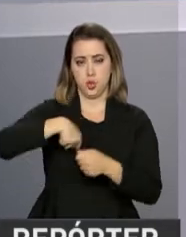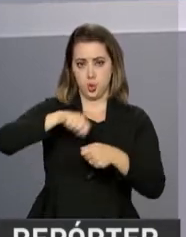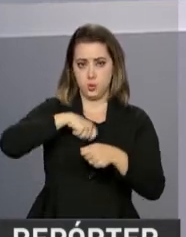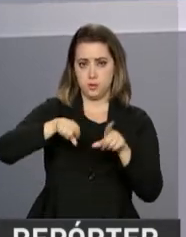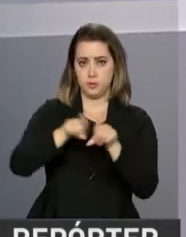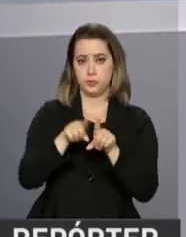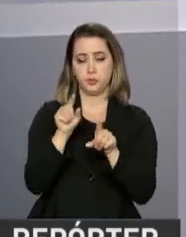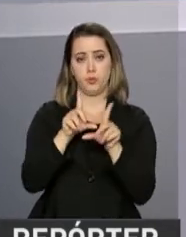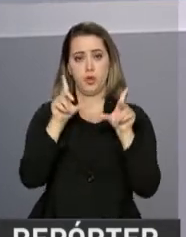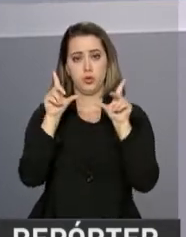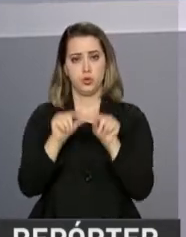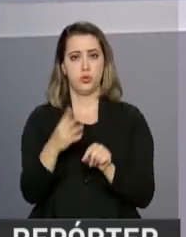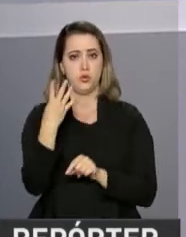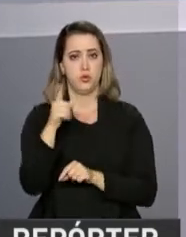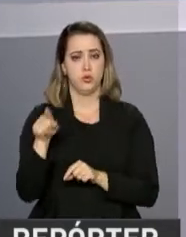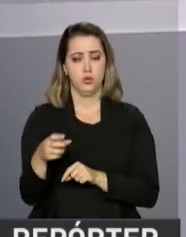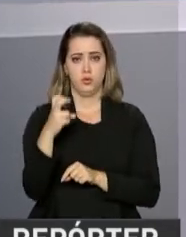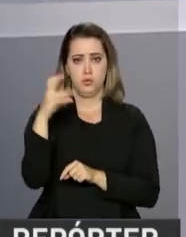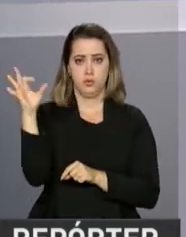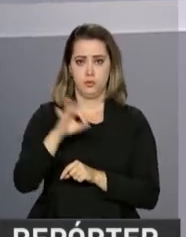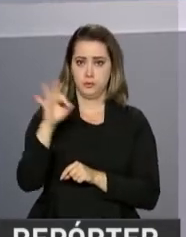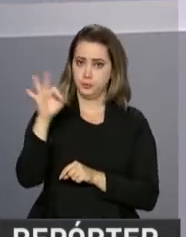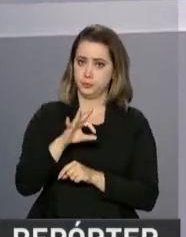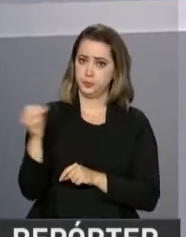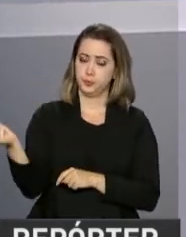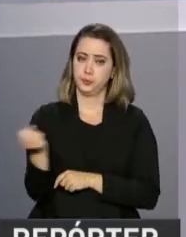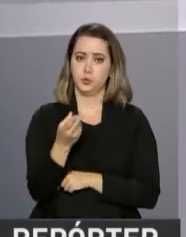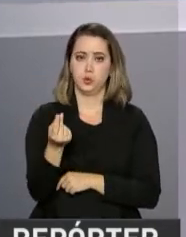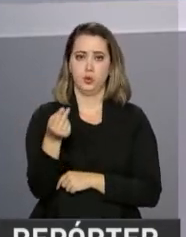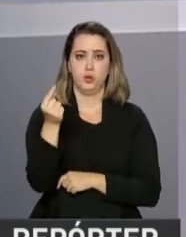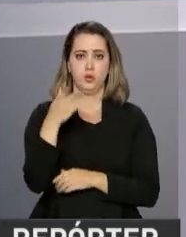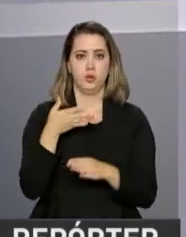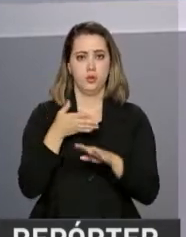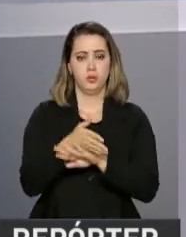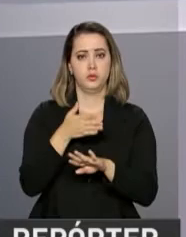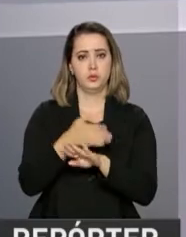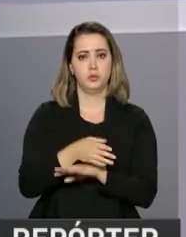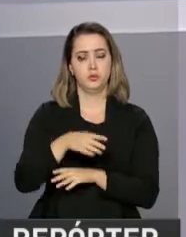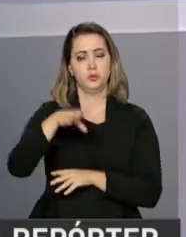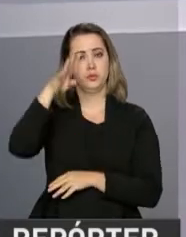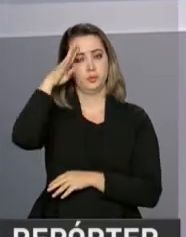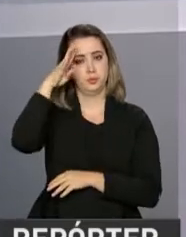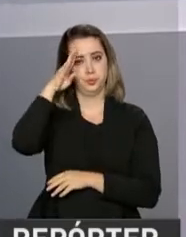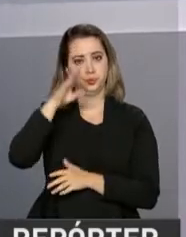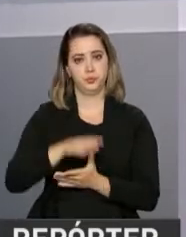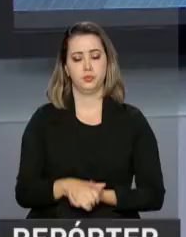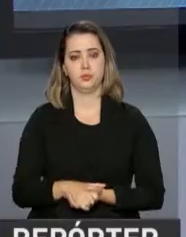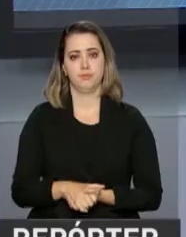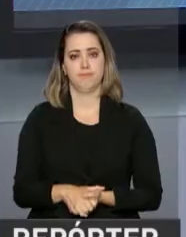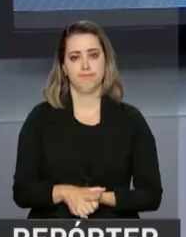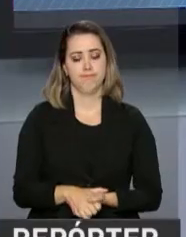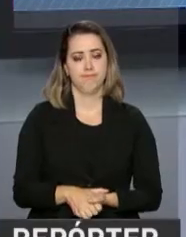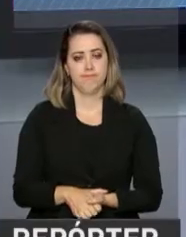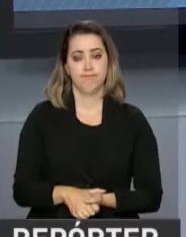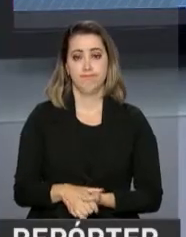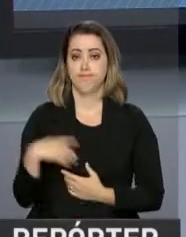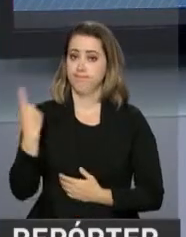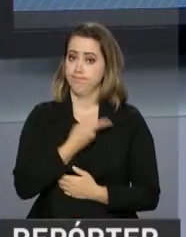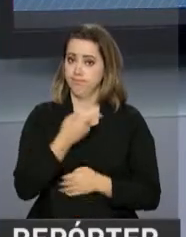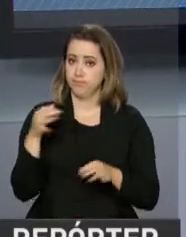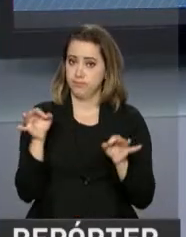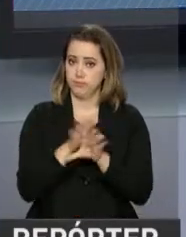média no preço de 4 6 por cento os novos valores entram em vigor nesta quarta feira esta edição